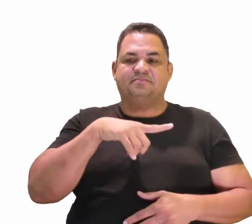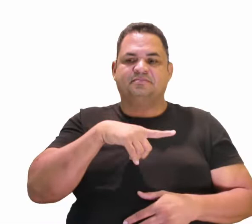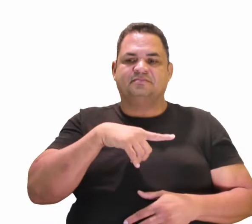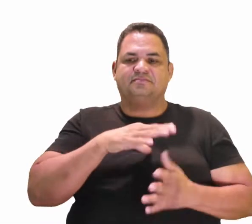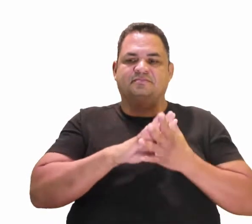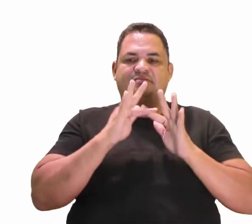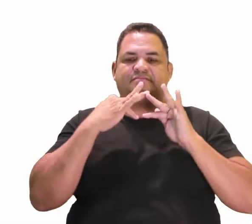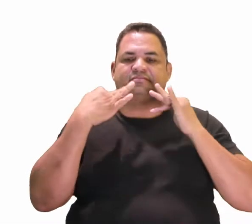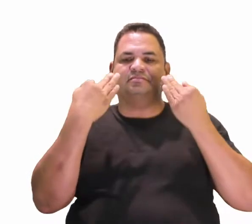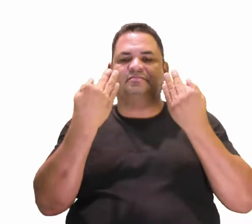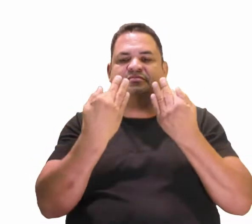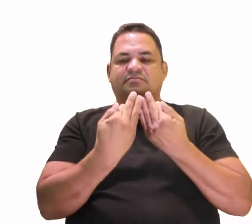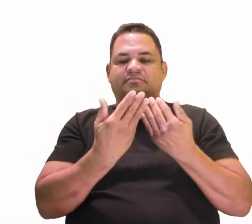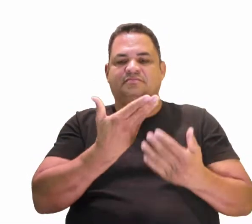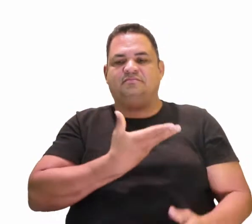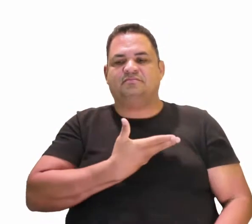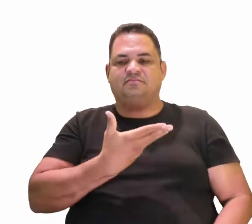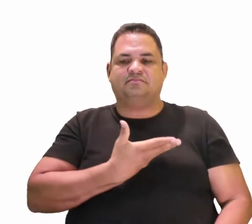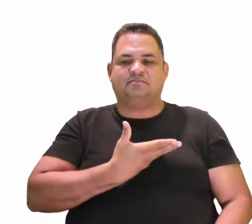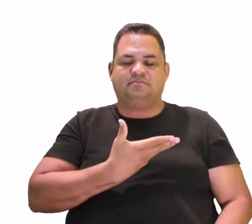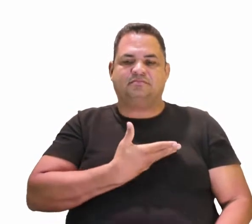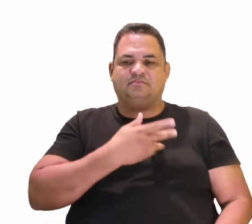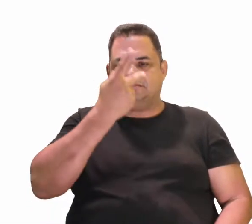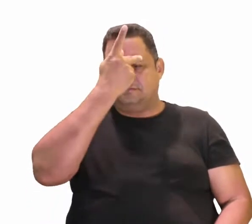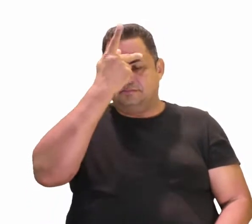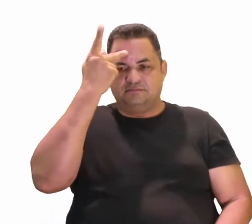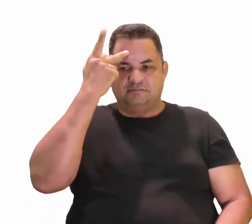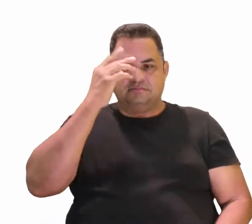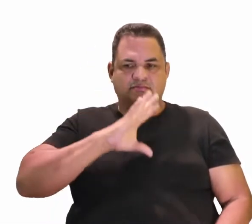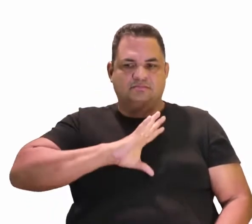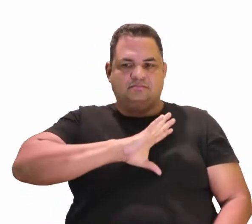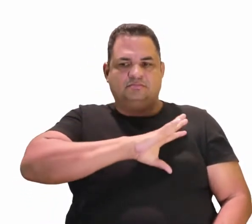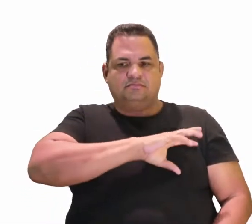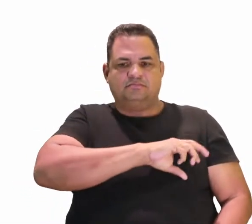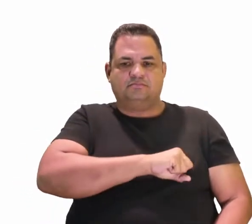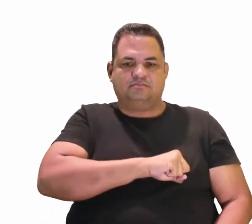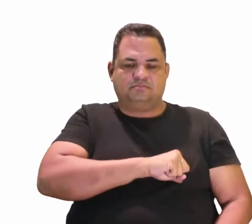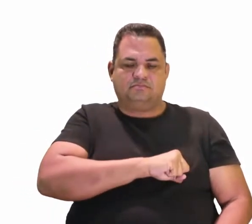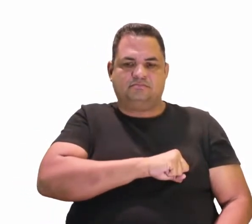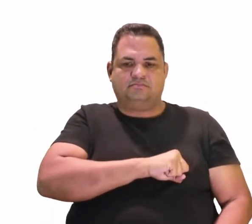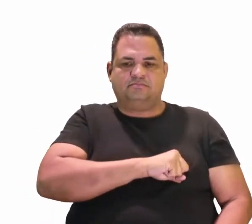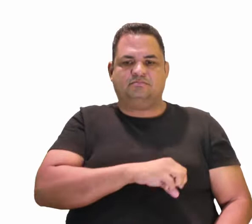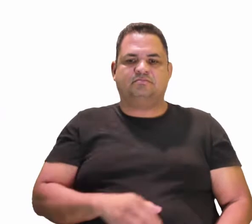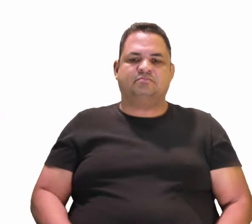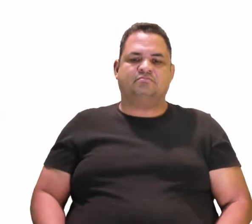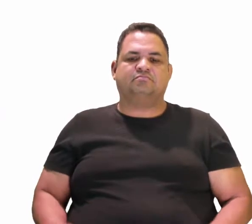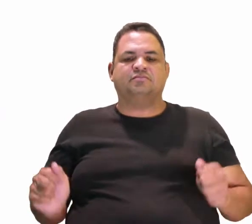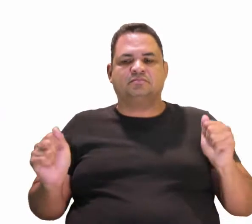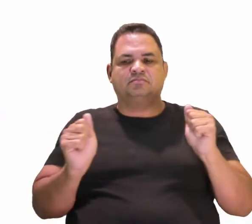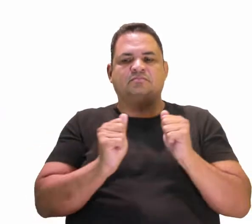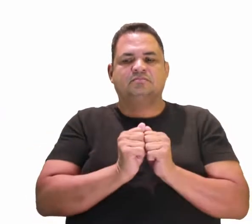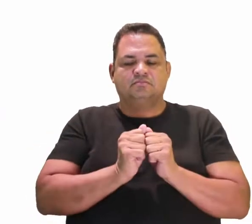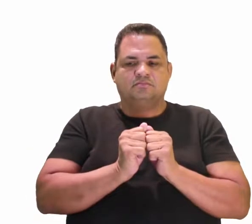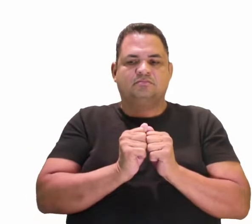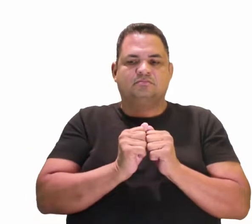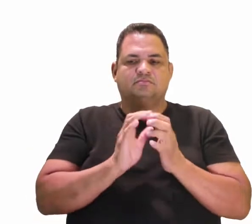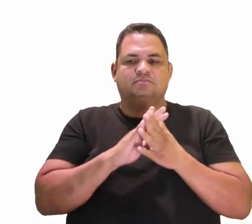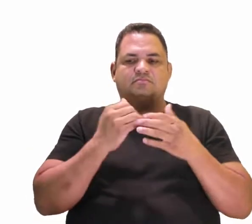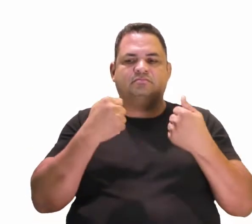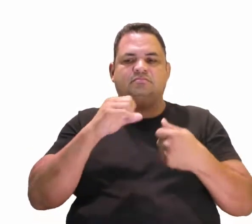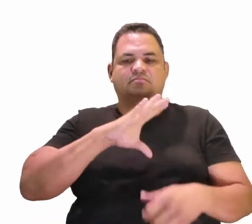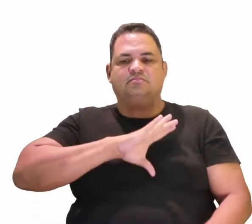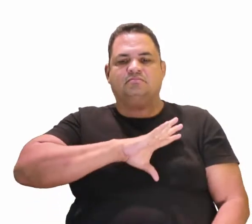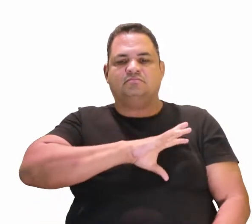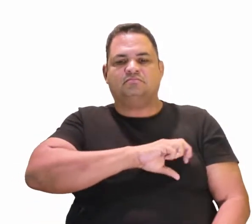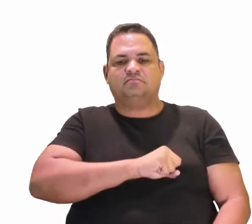sua família, né, amigos, pessoas que você ama, gosta muito perto de você, você pode